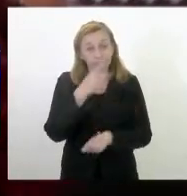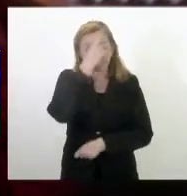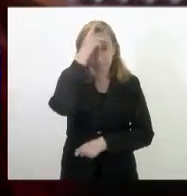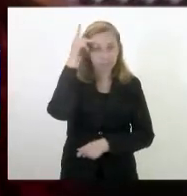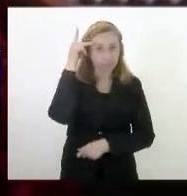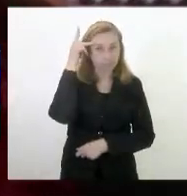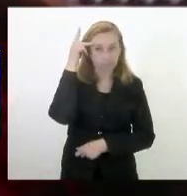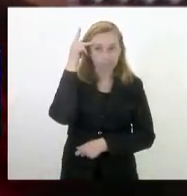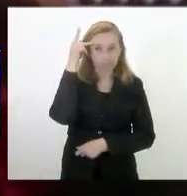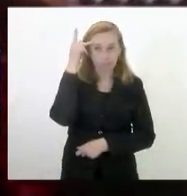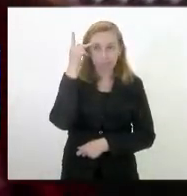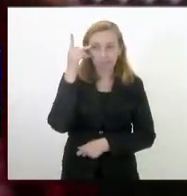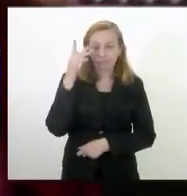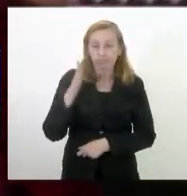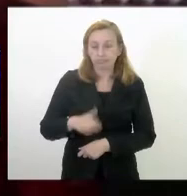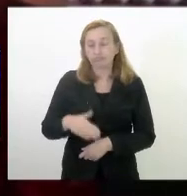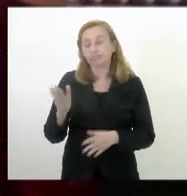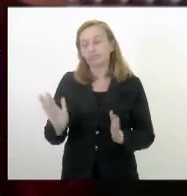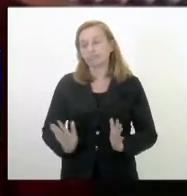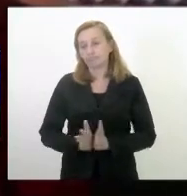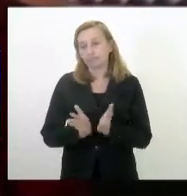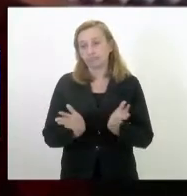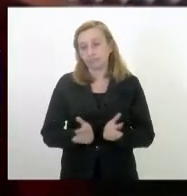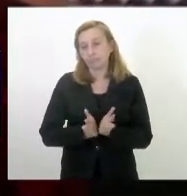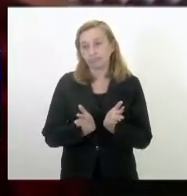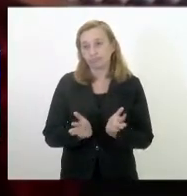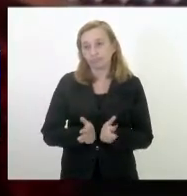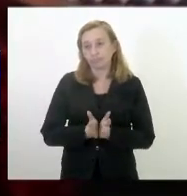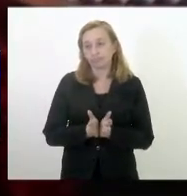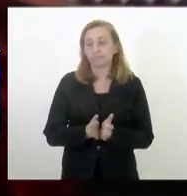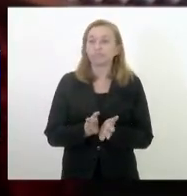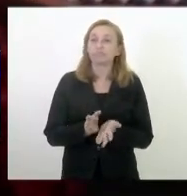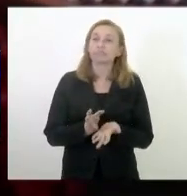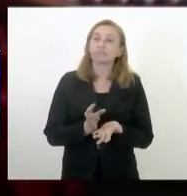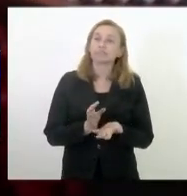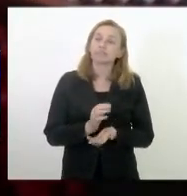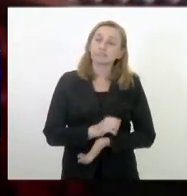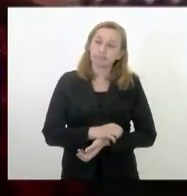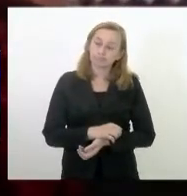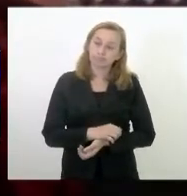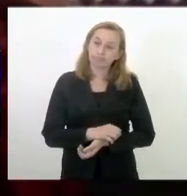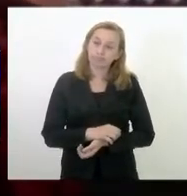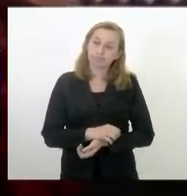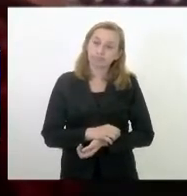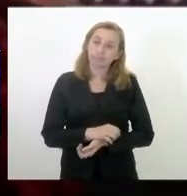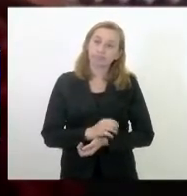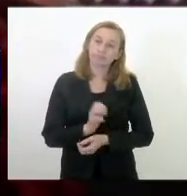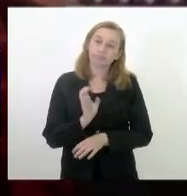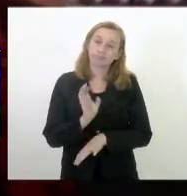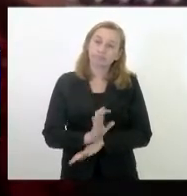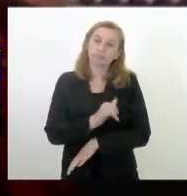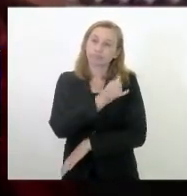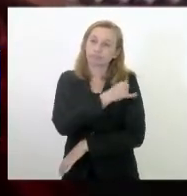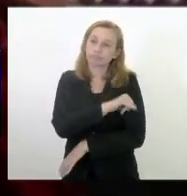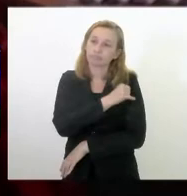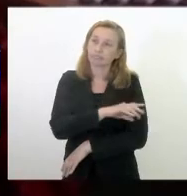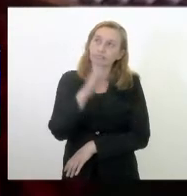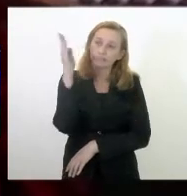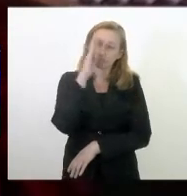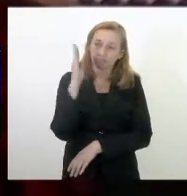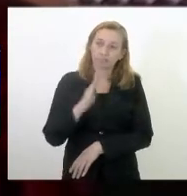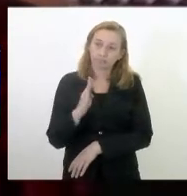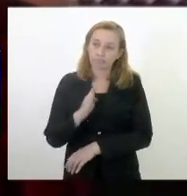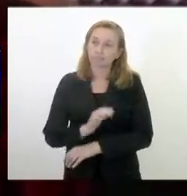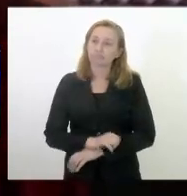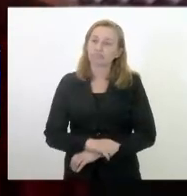pessoas mais vulnerabilizadas por esse processo de desmantelamento e desfacelamento do Estado brasileiro, do Estado do Rio de Janeiro e